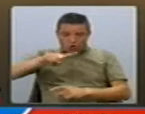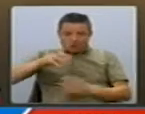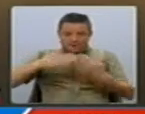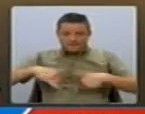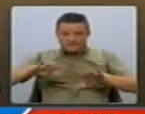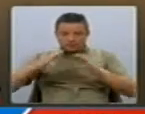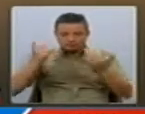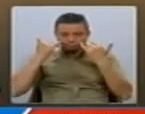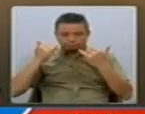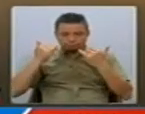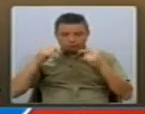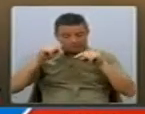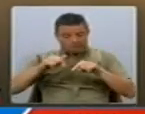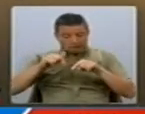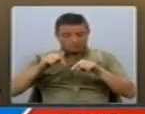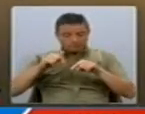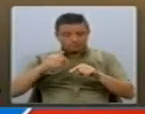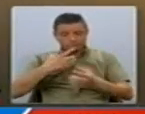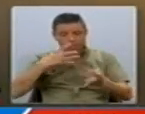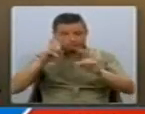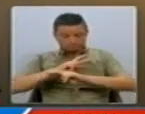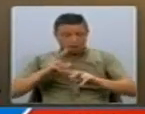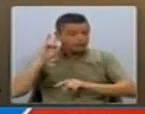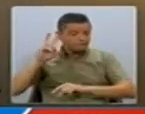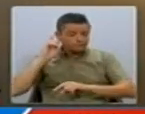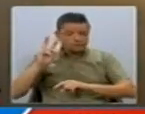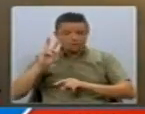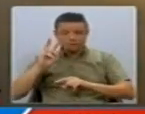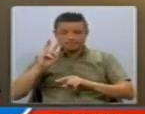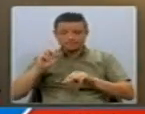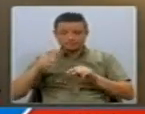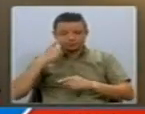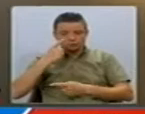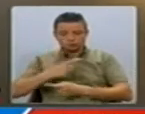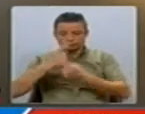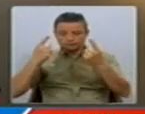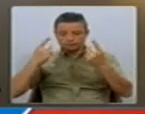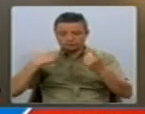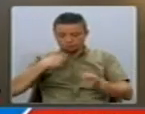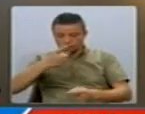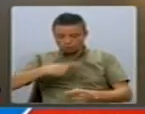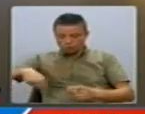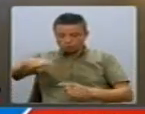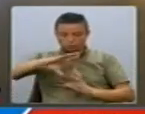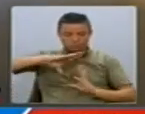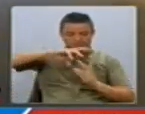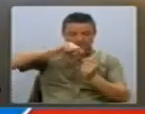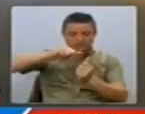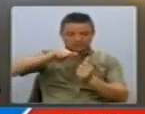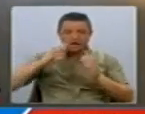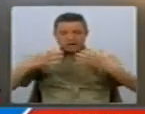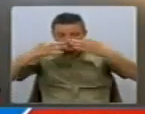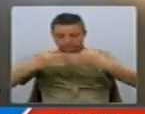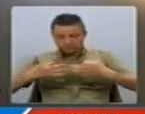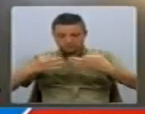de astronomia e uma notícia extremamente valiosa do ponto de vista do conhecimento que nós temos dos planetas lá em cima e que bate certo com aquilo que